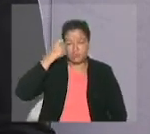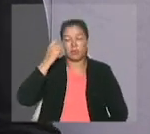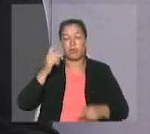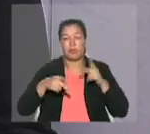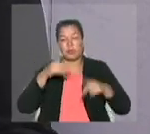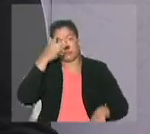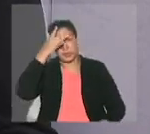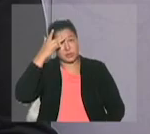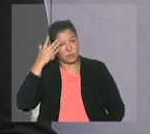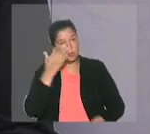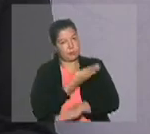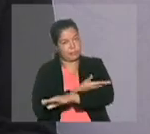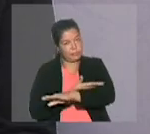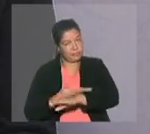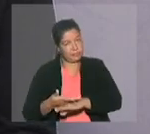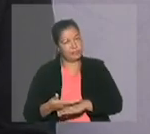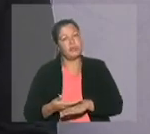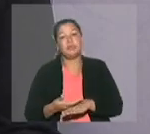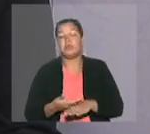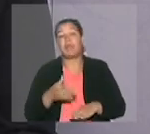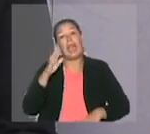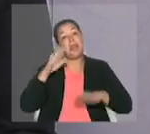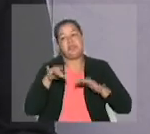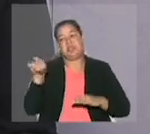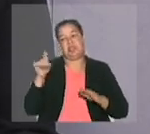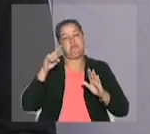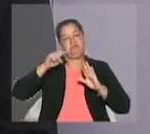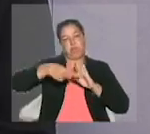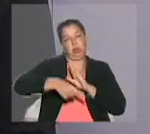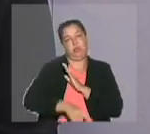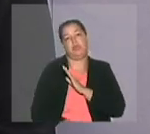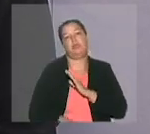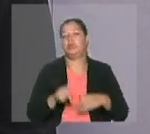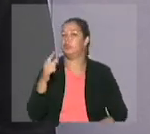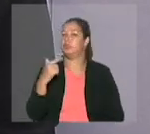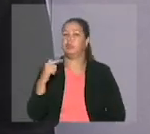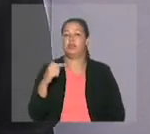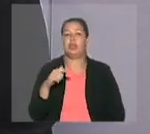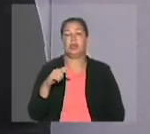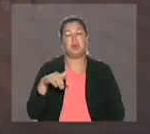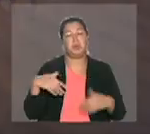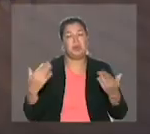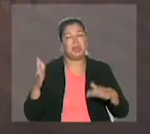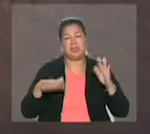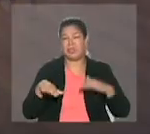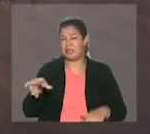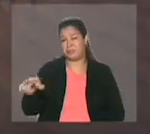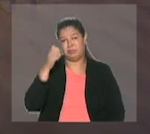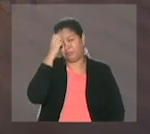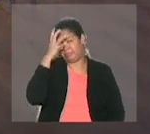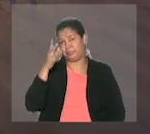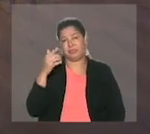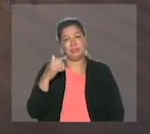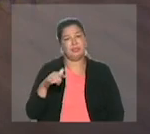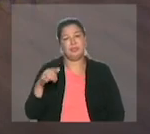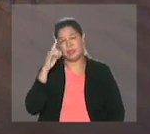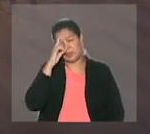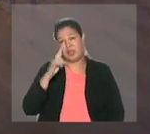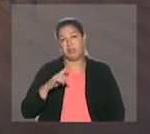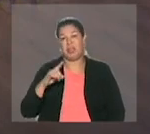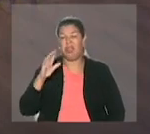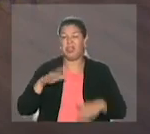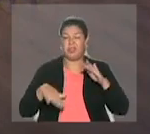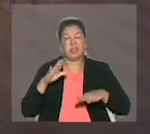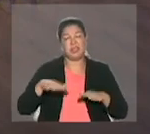branca. É claro, como você falou, talvez isso não esteja aprofundado como deveria ser, né? Eu acho que nem sabe. Muitas vezes ele